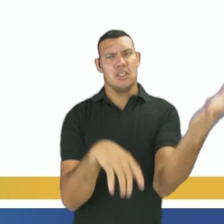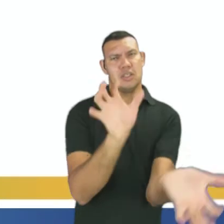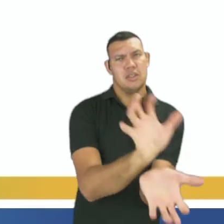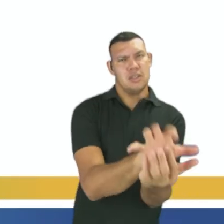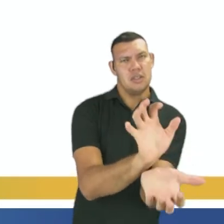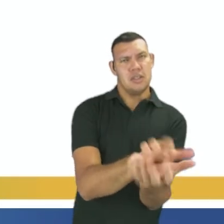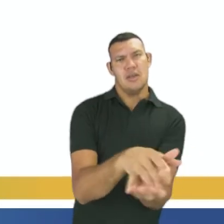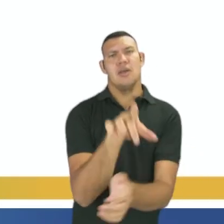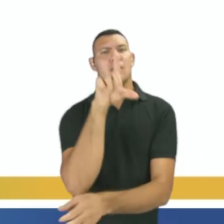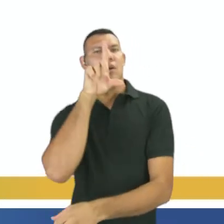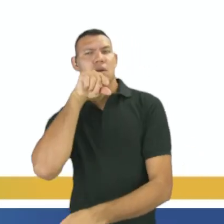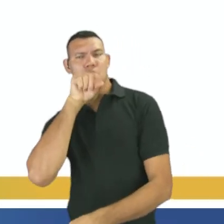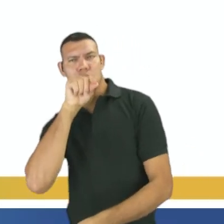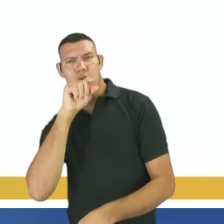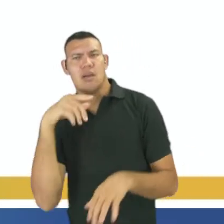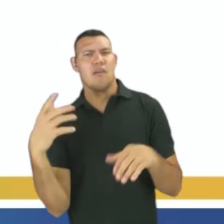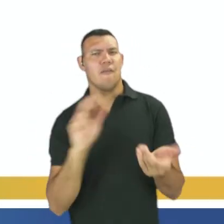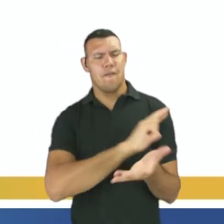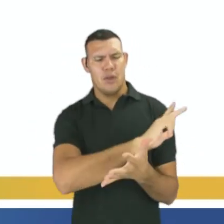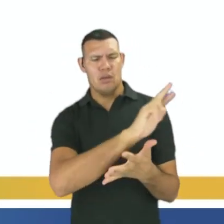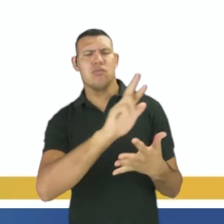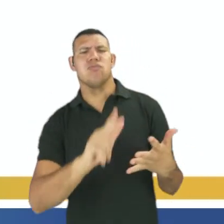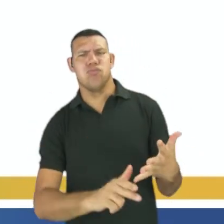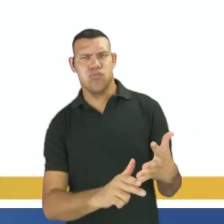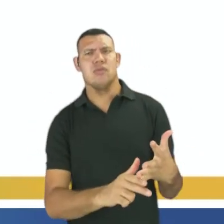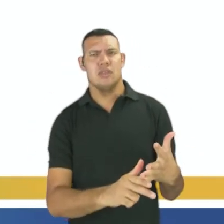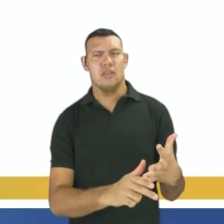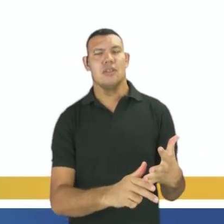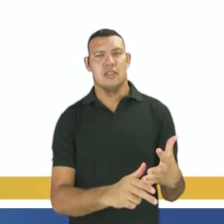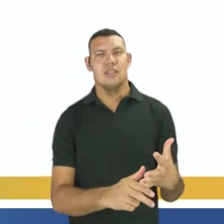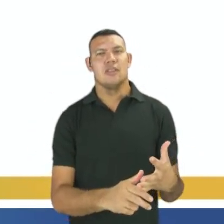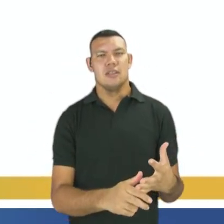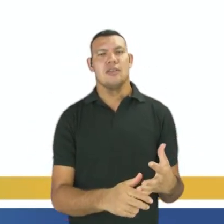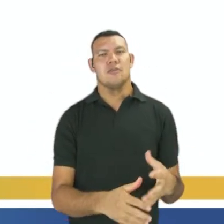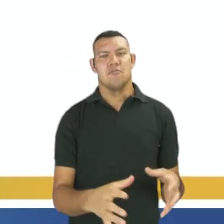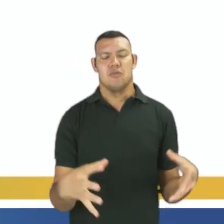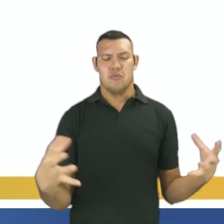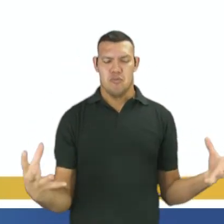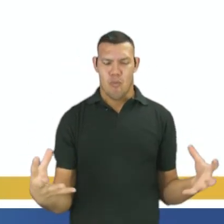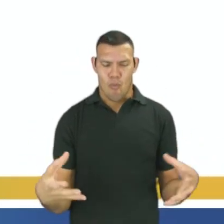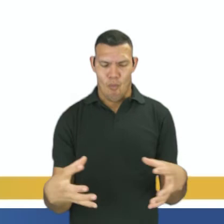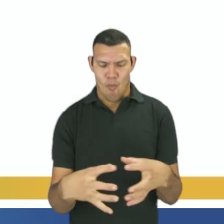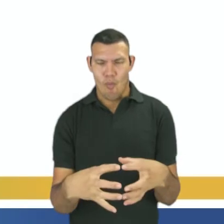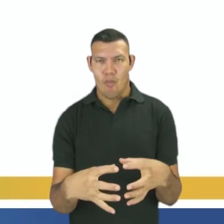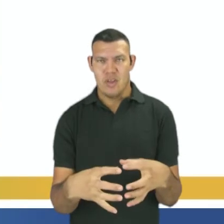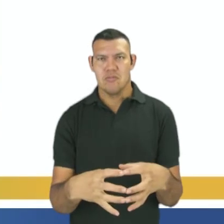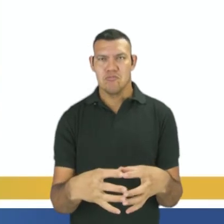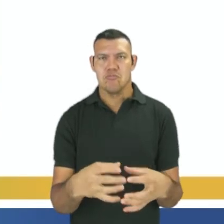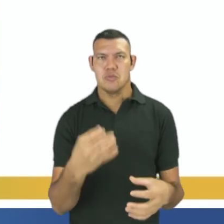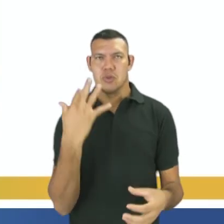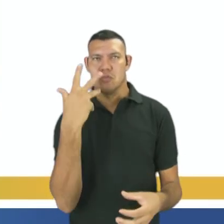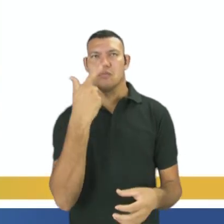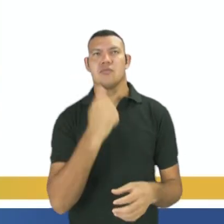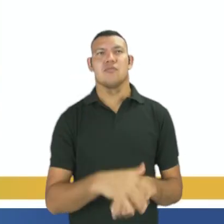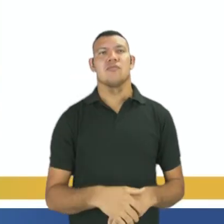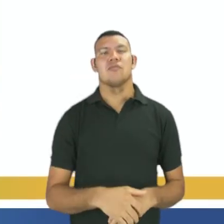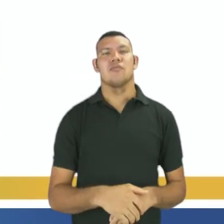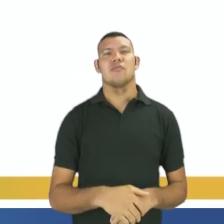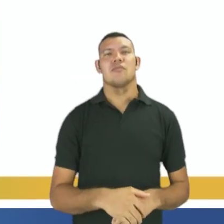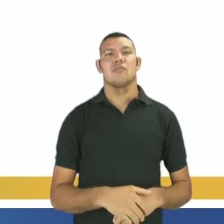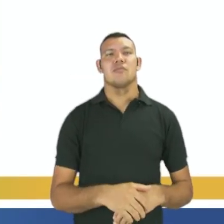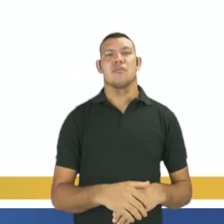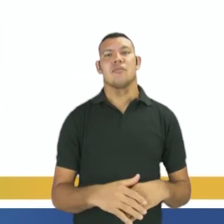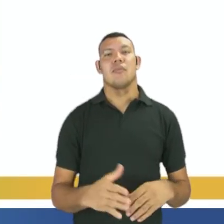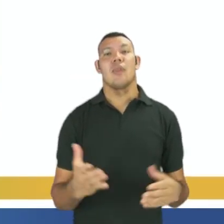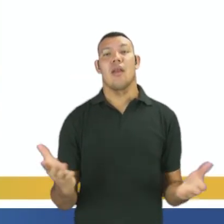são encontrados ali fazendo parte de um complexo e ricas telhas alimentar Então dentro da fauna vou mostrar para